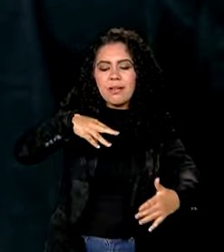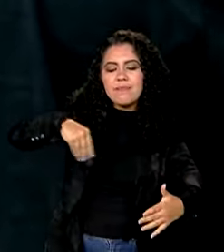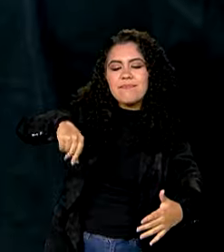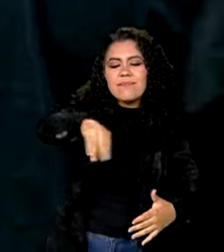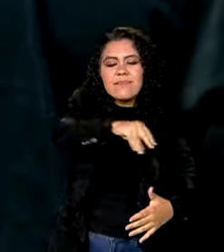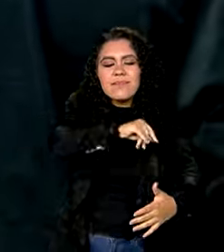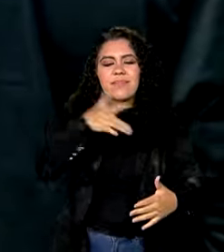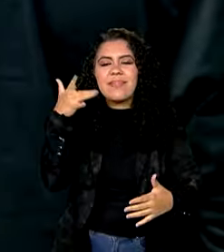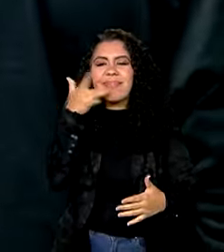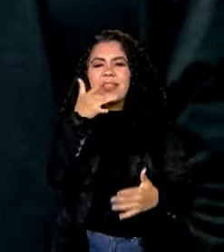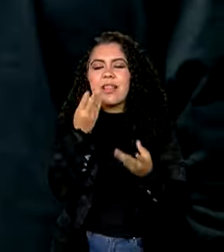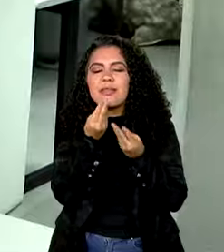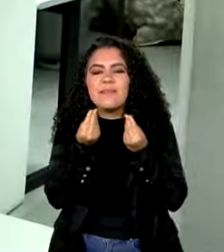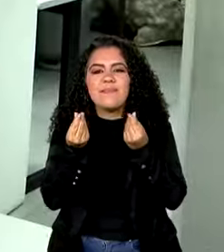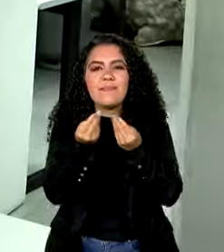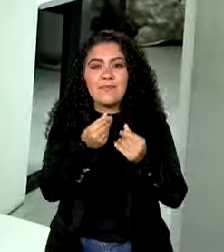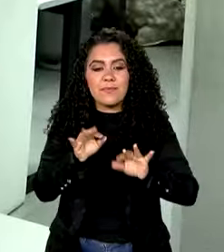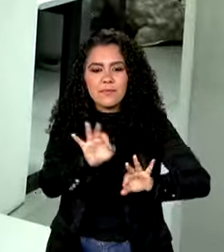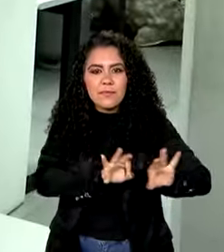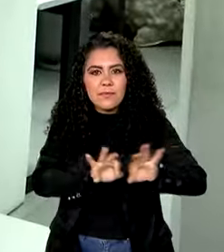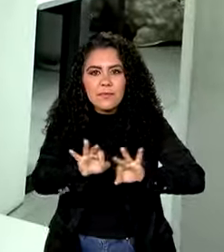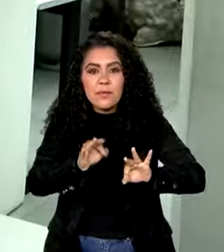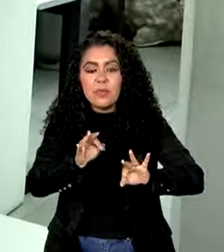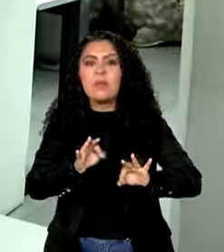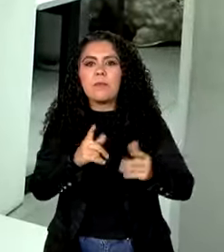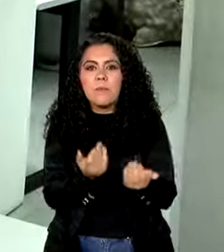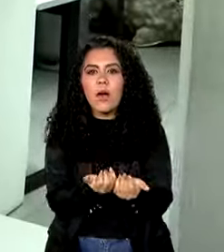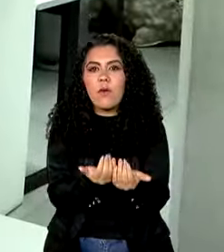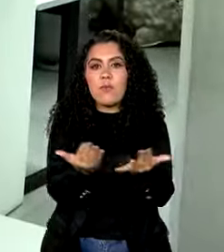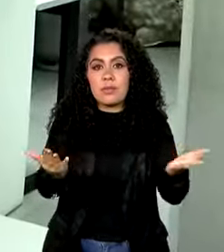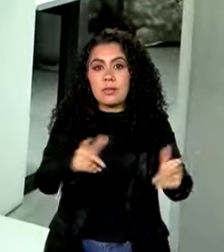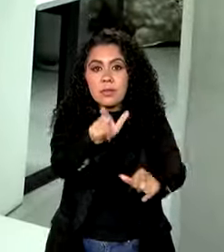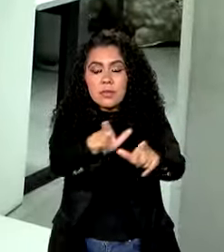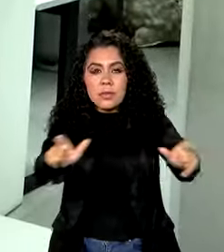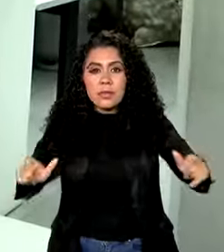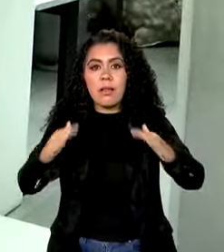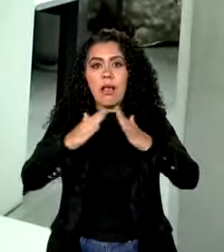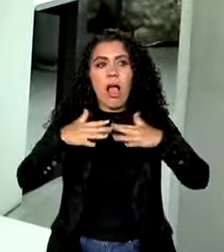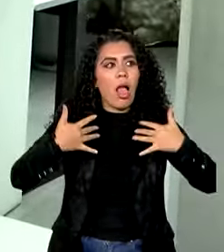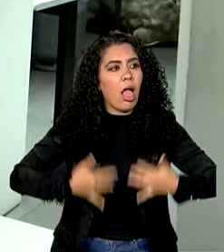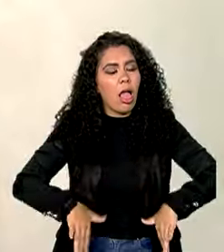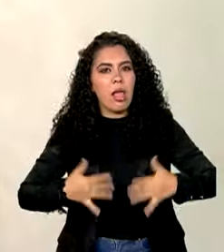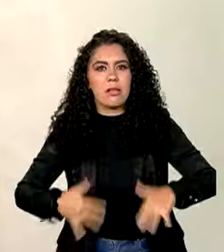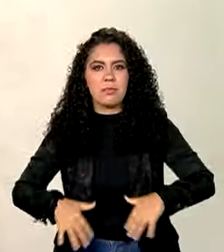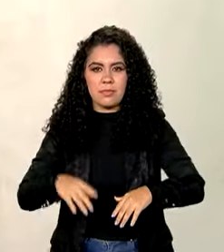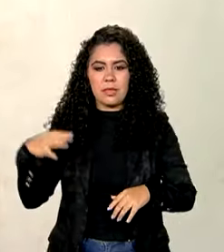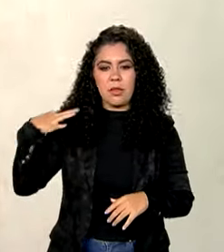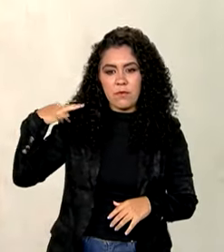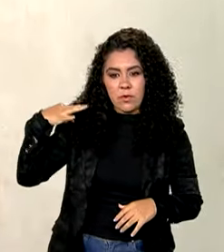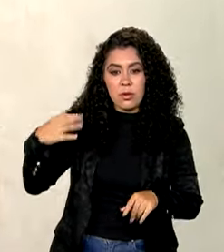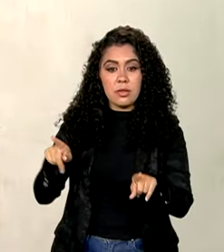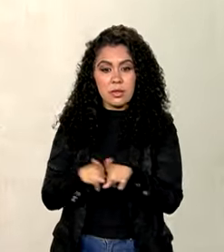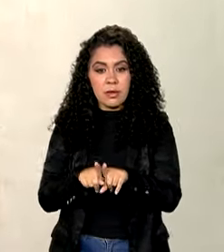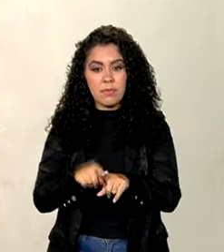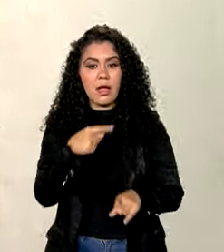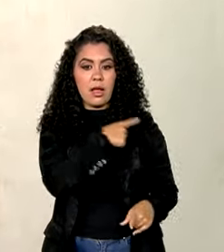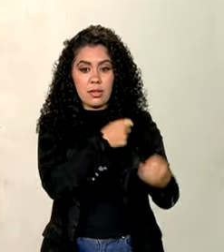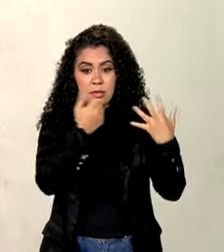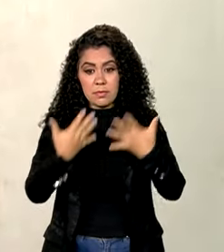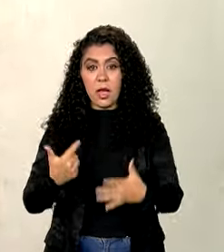para preparar refeições e alimentar outros desabrigados e voluntários. Eu sou cozinheira numa